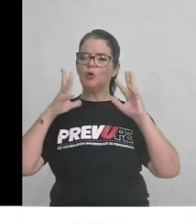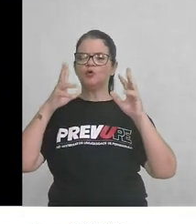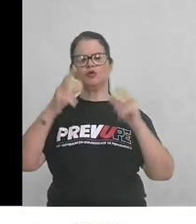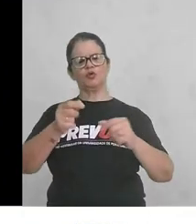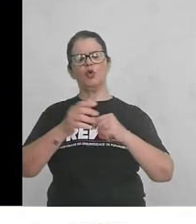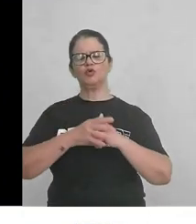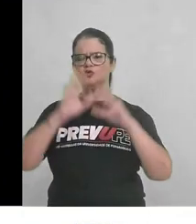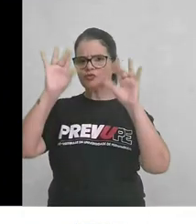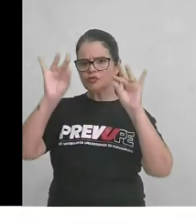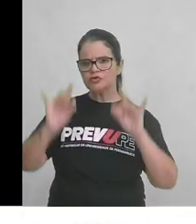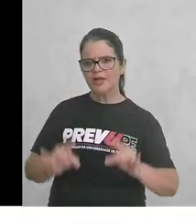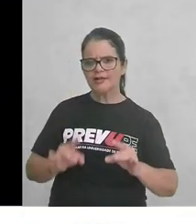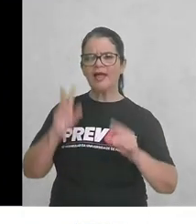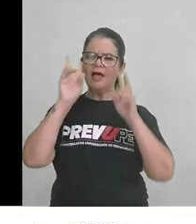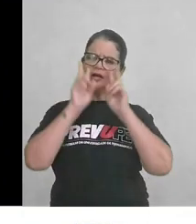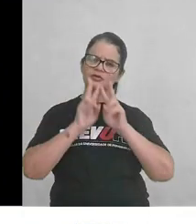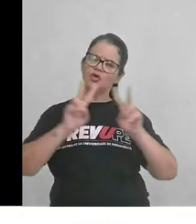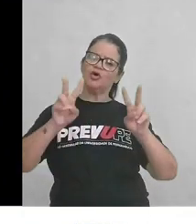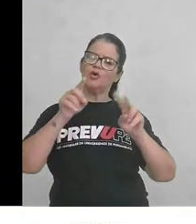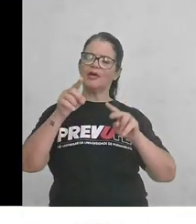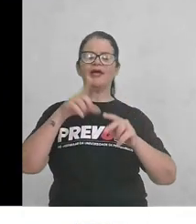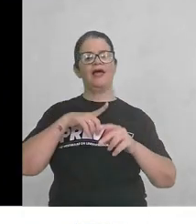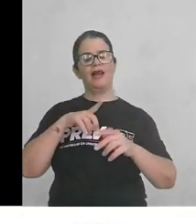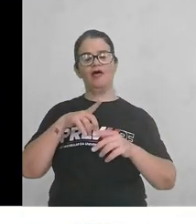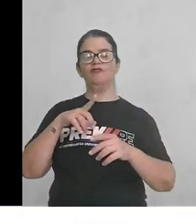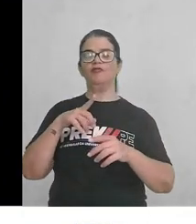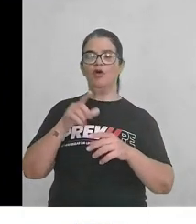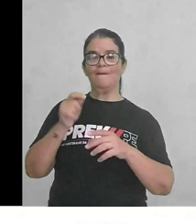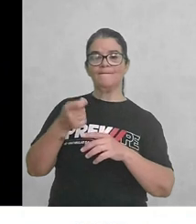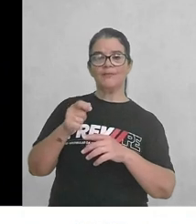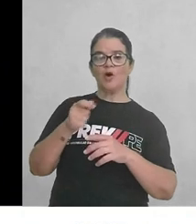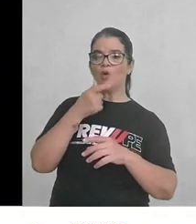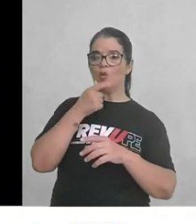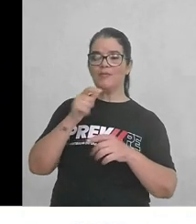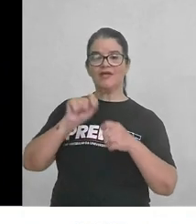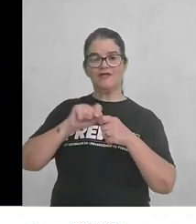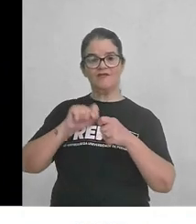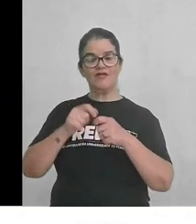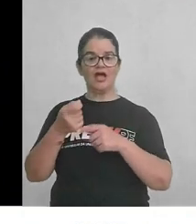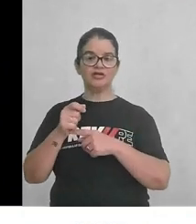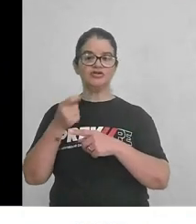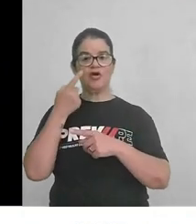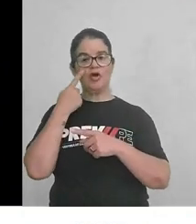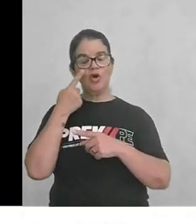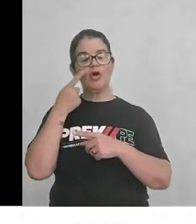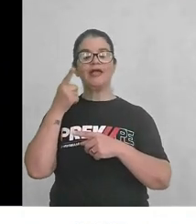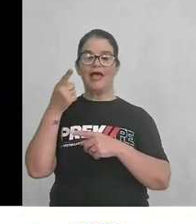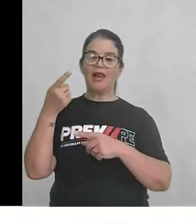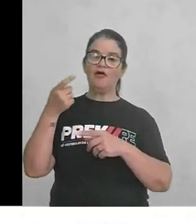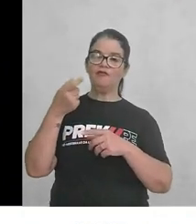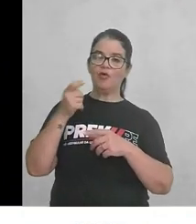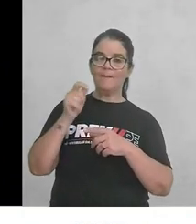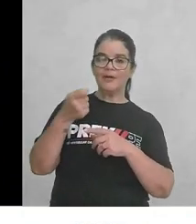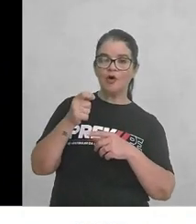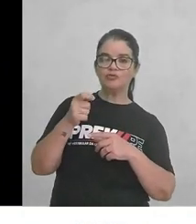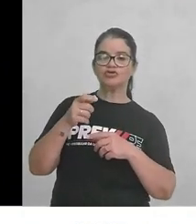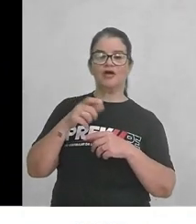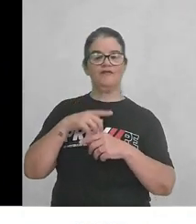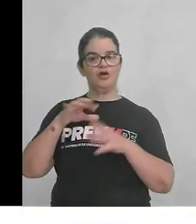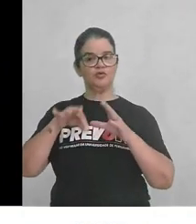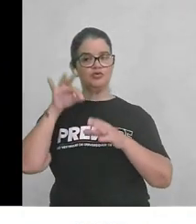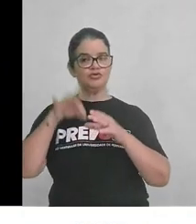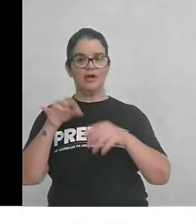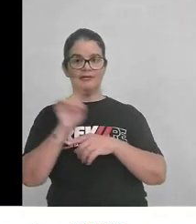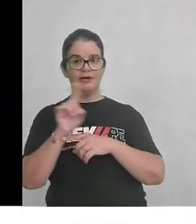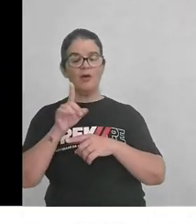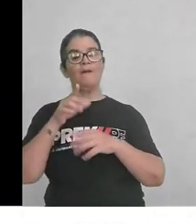que ela foi ao chaveiro, pediu que ela disse que está ali, que ele faça a chave da felicidade,